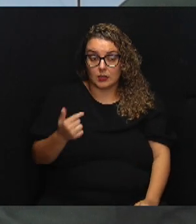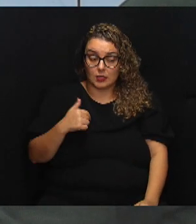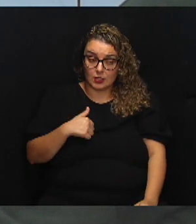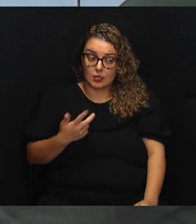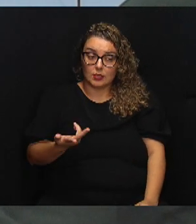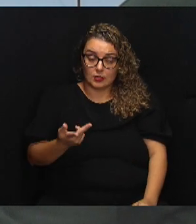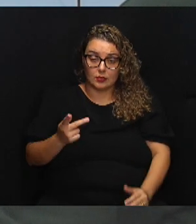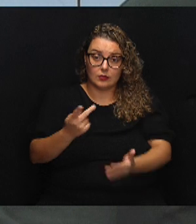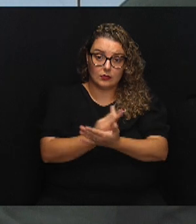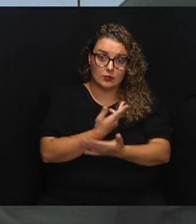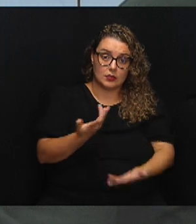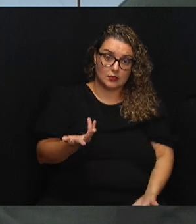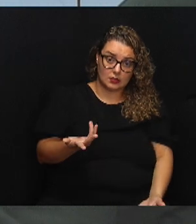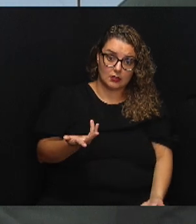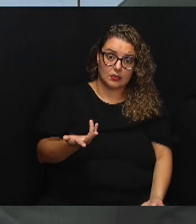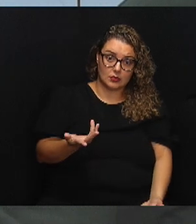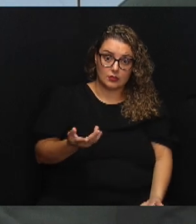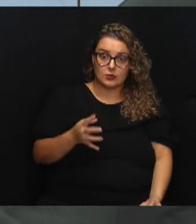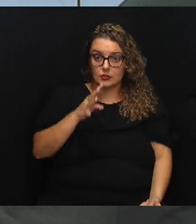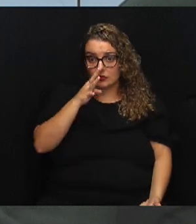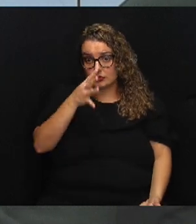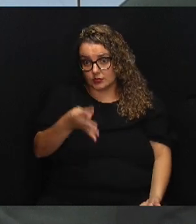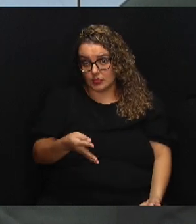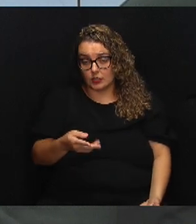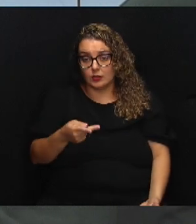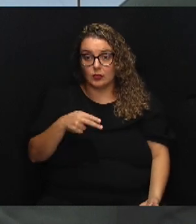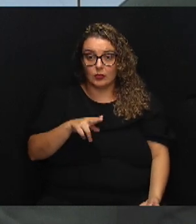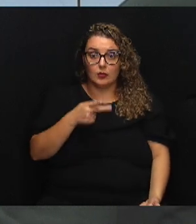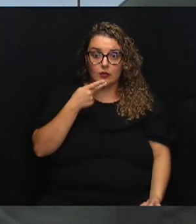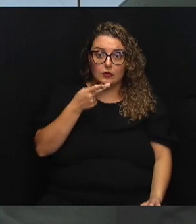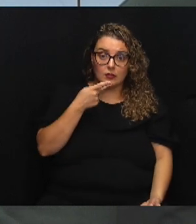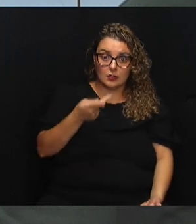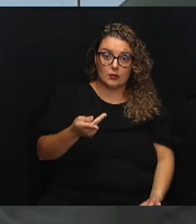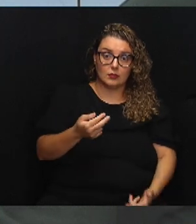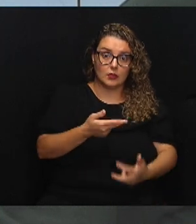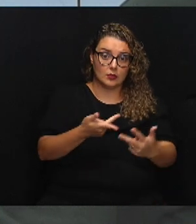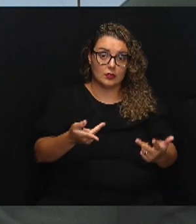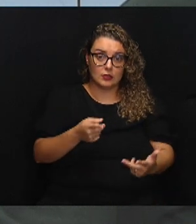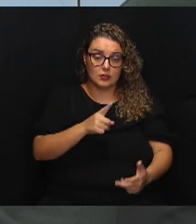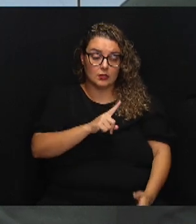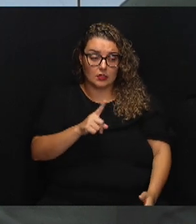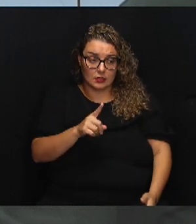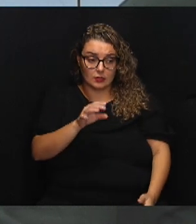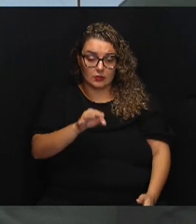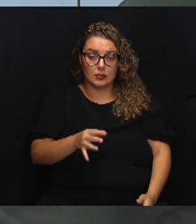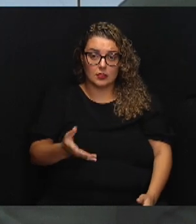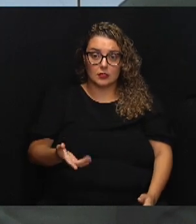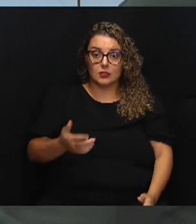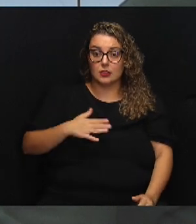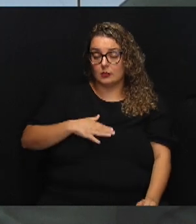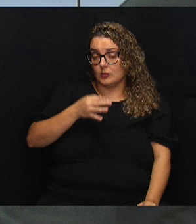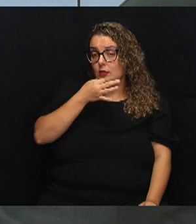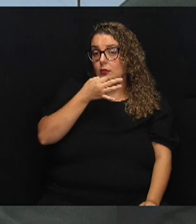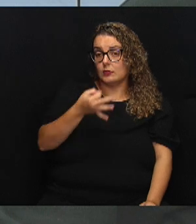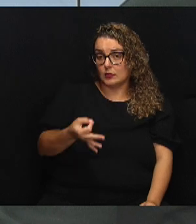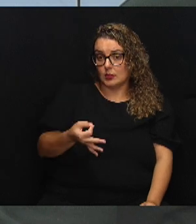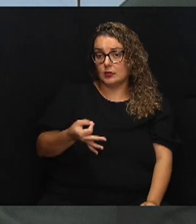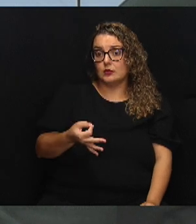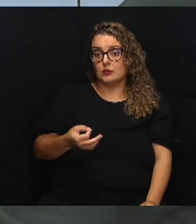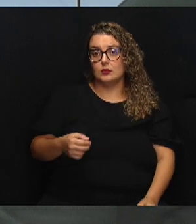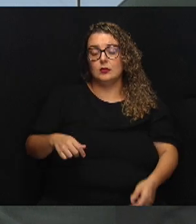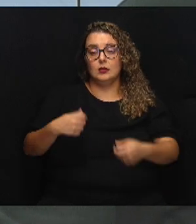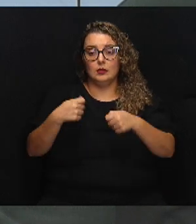um erro de acusar ou falar alguma coisa em vão, mas na minha opinião eu acho que teria que